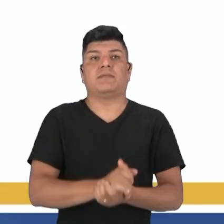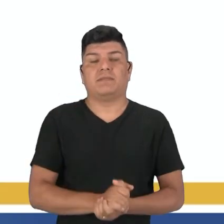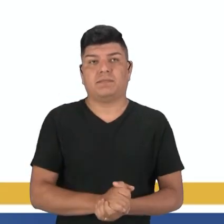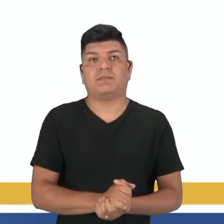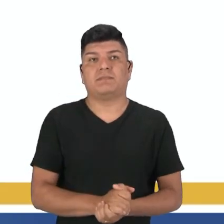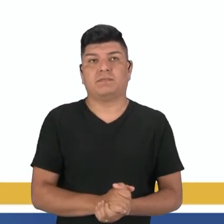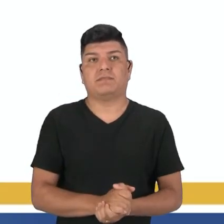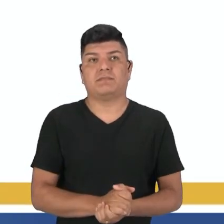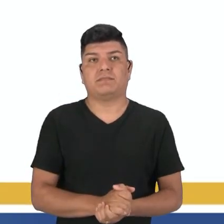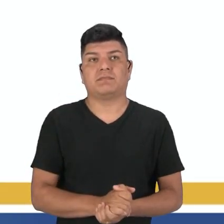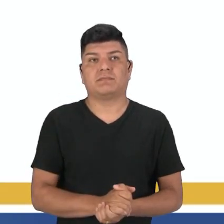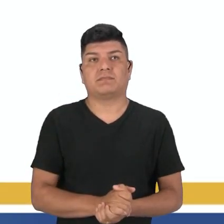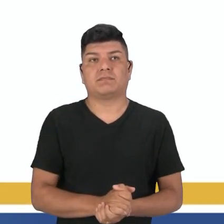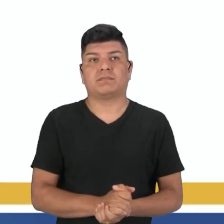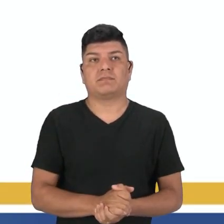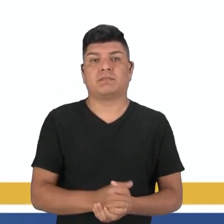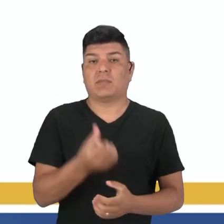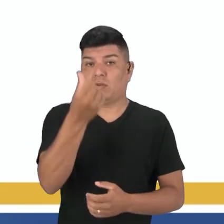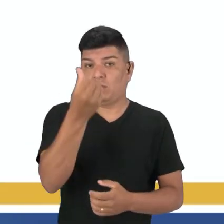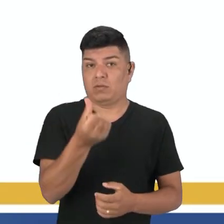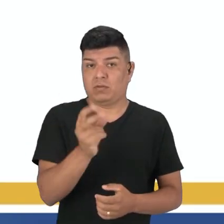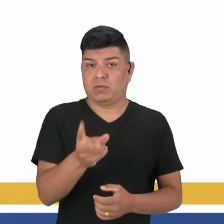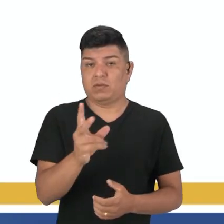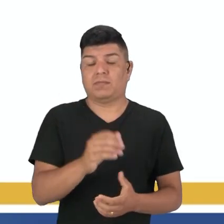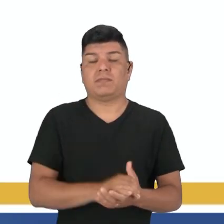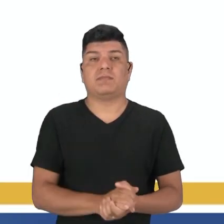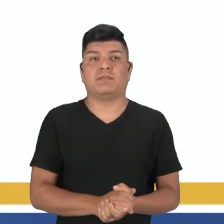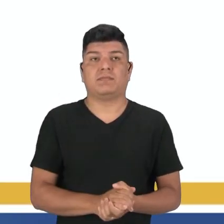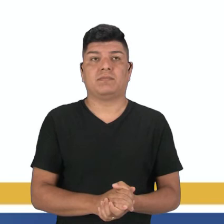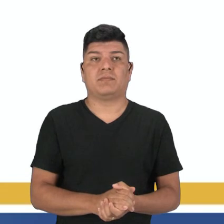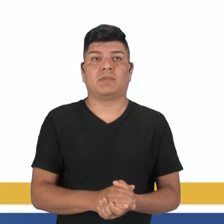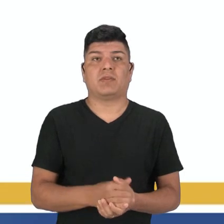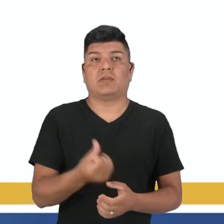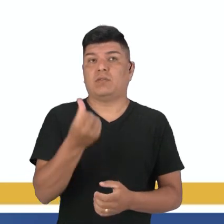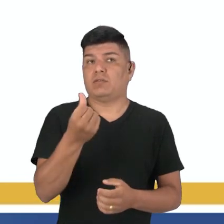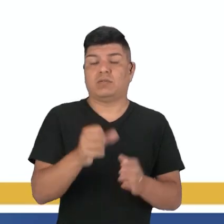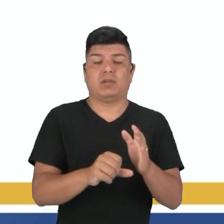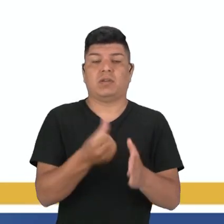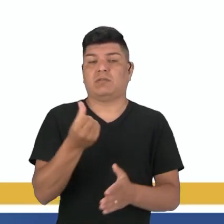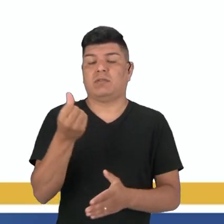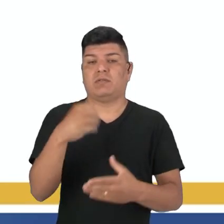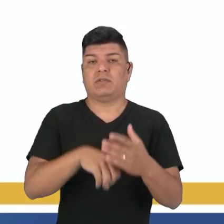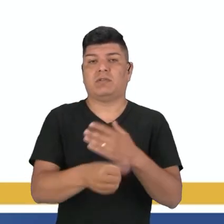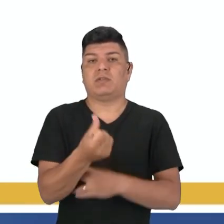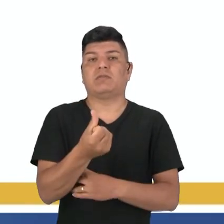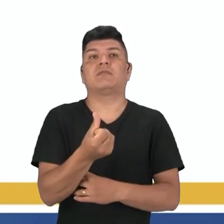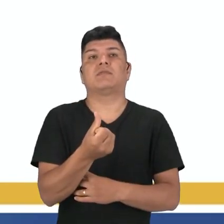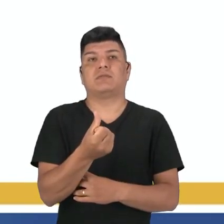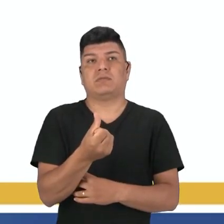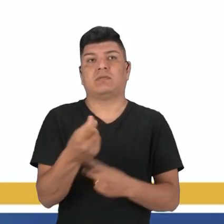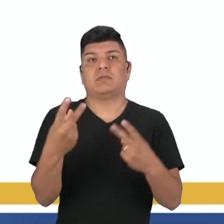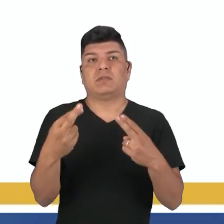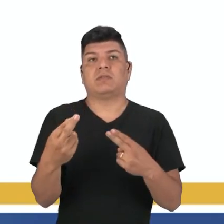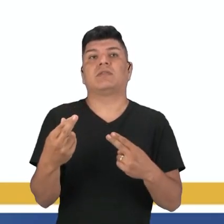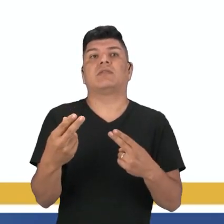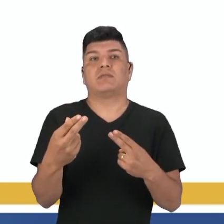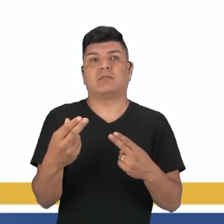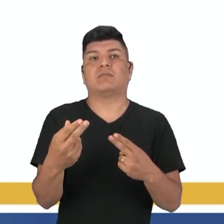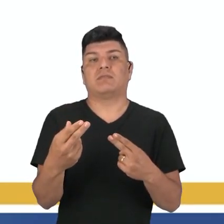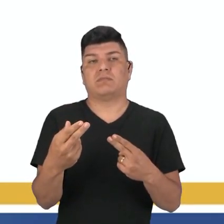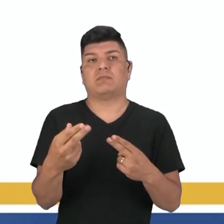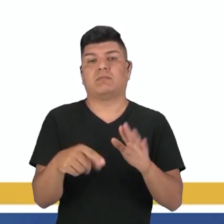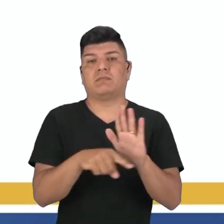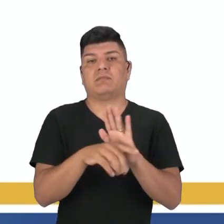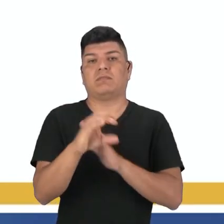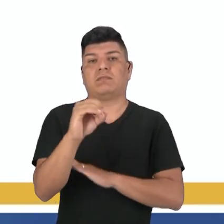né? Ali, 0. Baixo o meu 6. 6 ele cabe exatamente uma vez dentro do 6, né? E dá exato também.